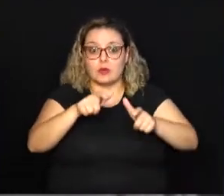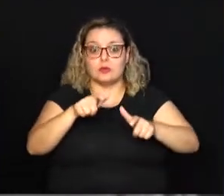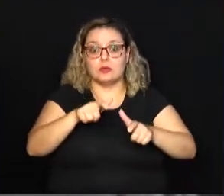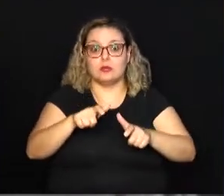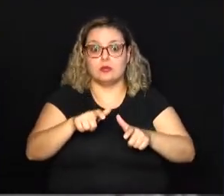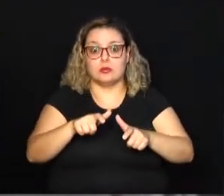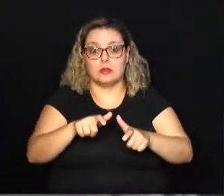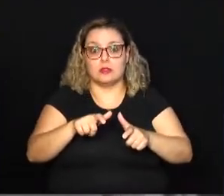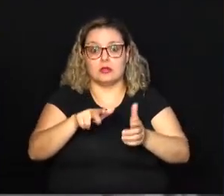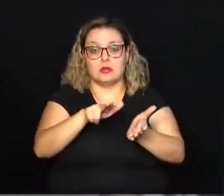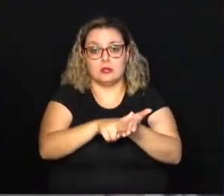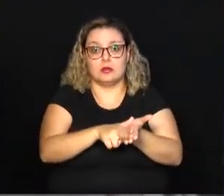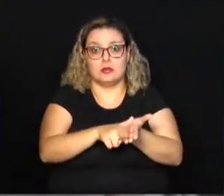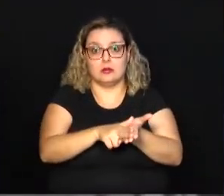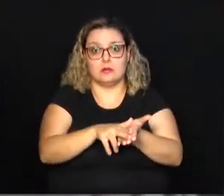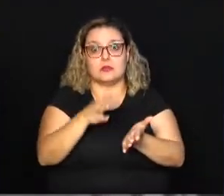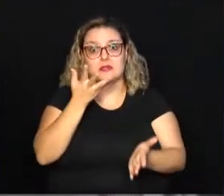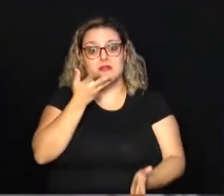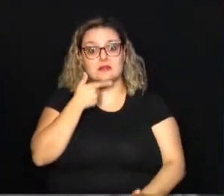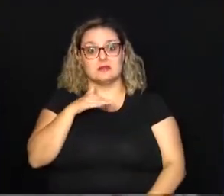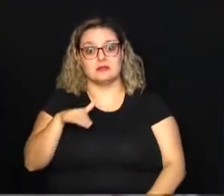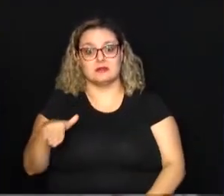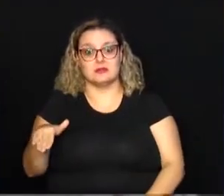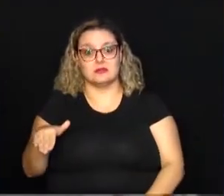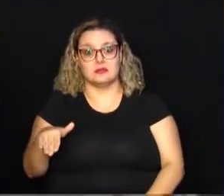Minha UTI não Covid, eu tenho